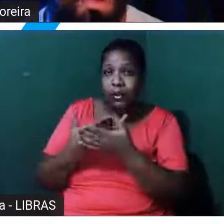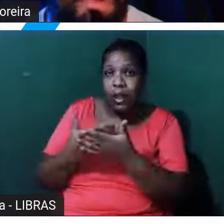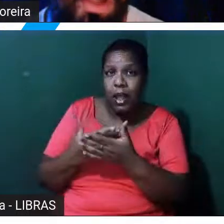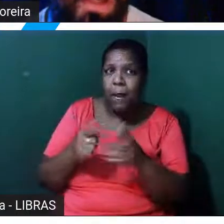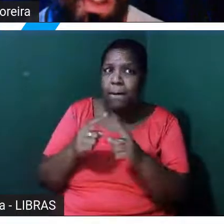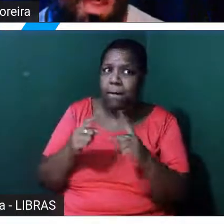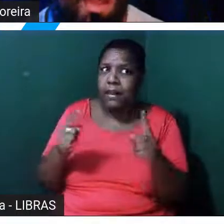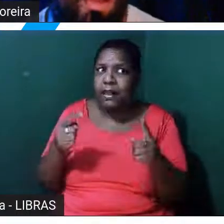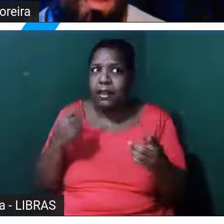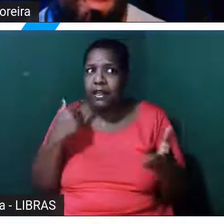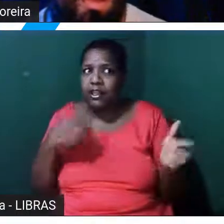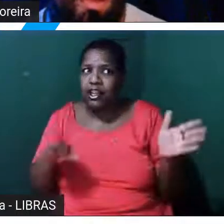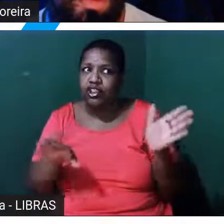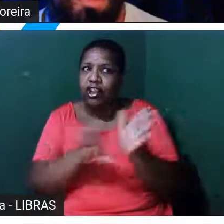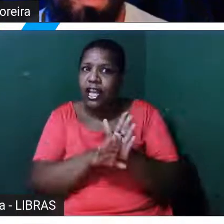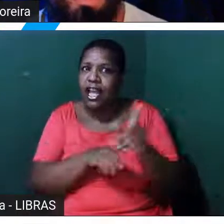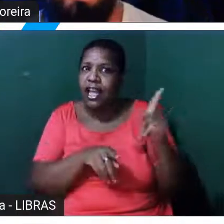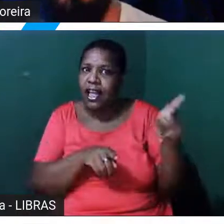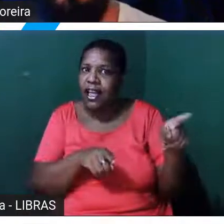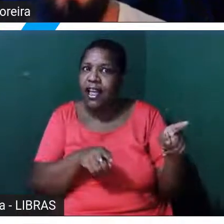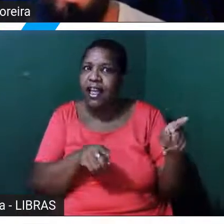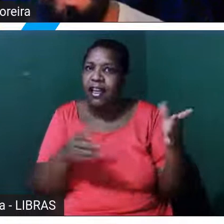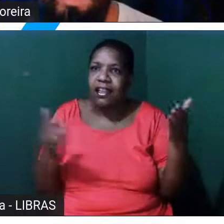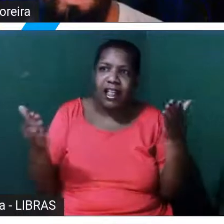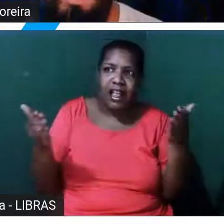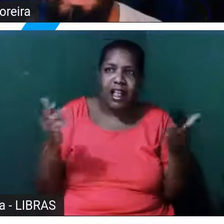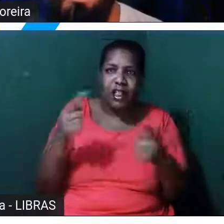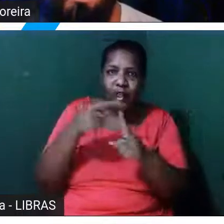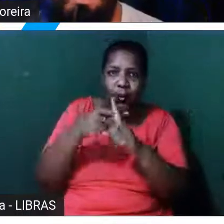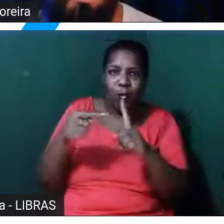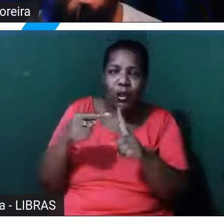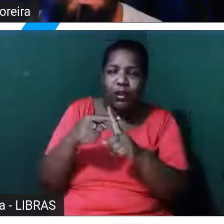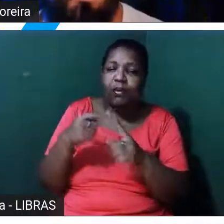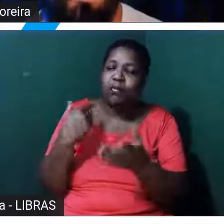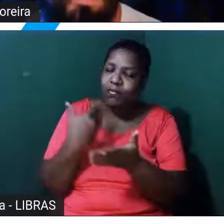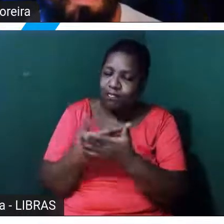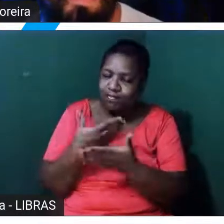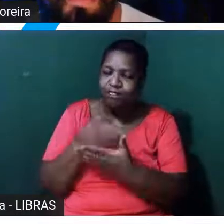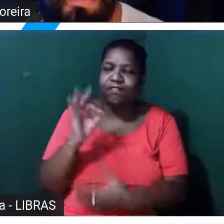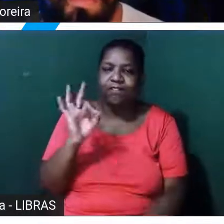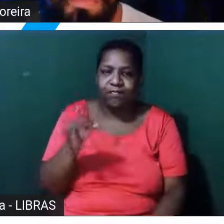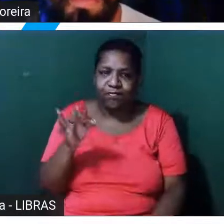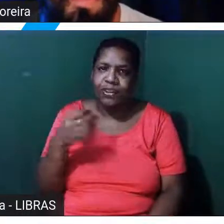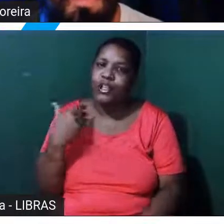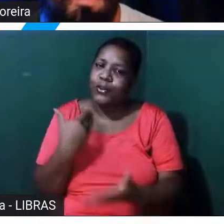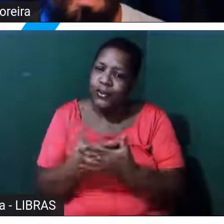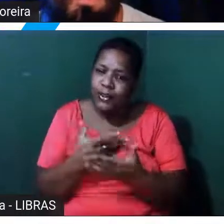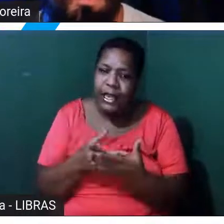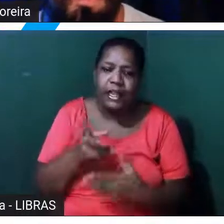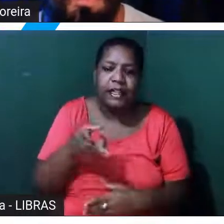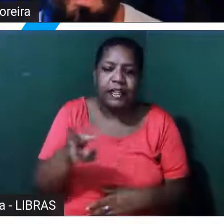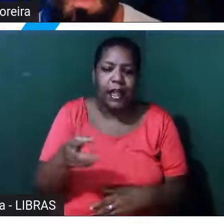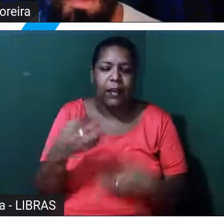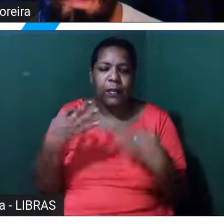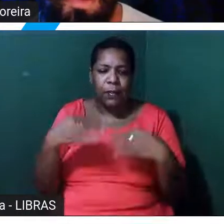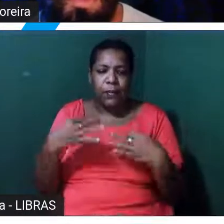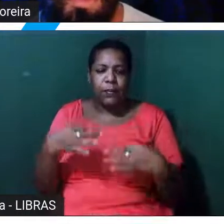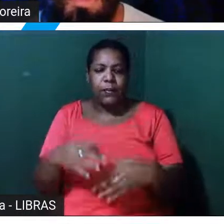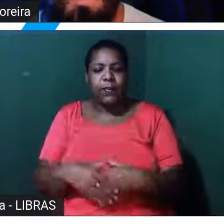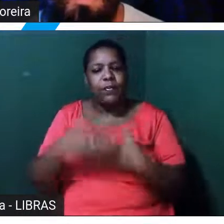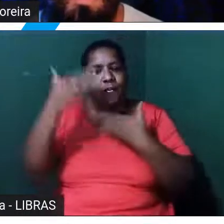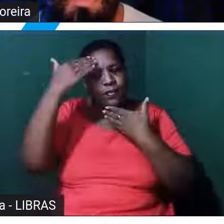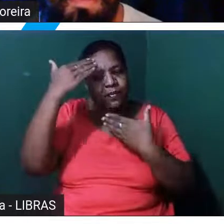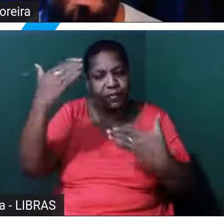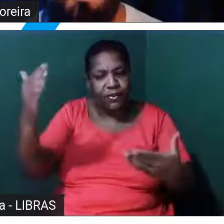e você também não está tão longe Onde você quer chegar é justamente justamente o eu estou